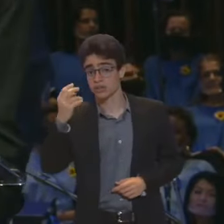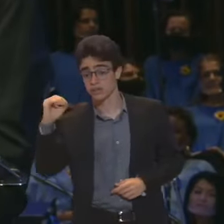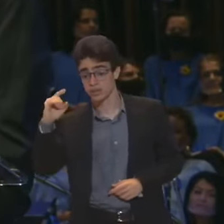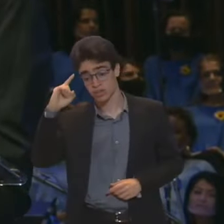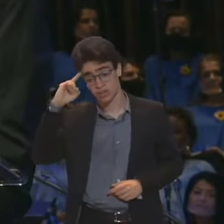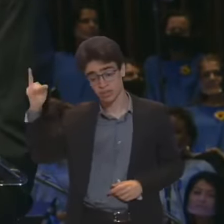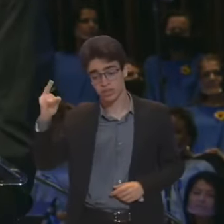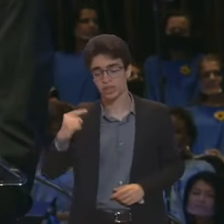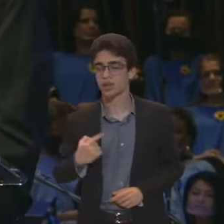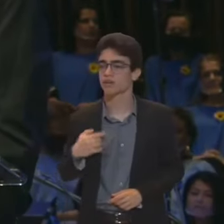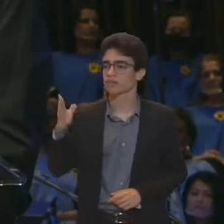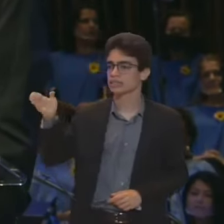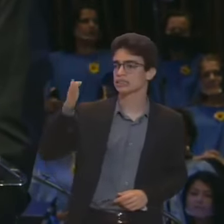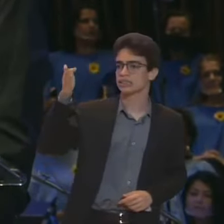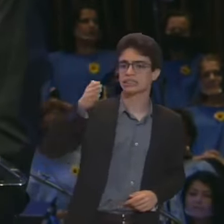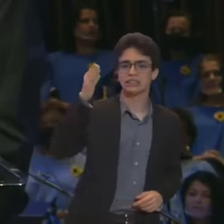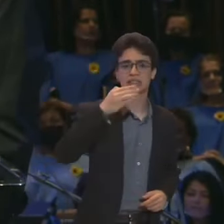37 países.